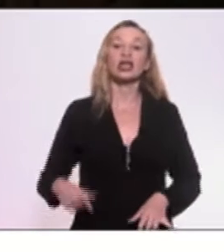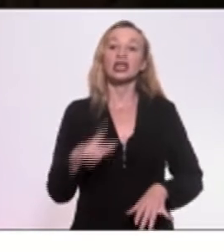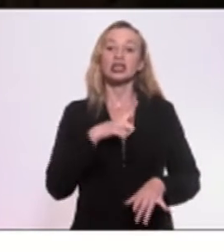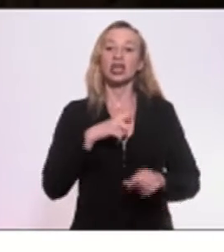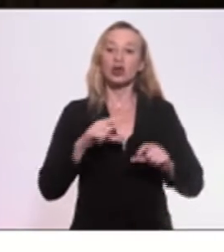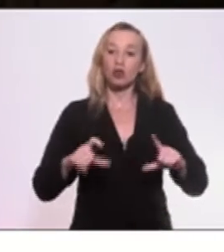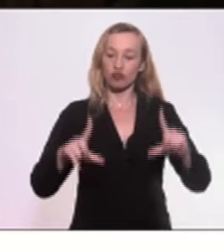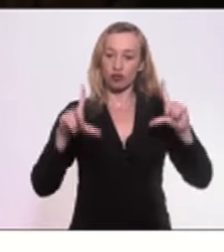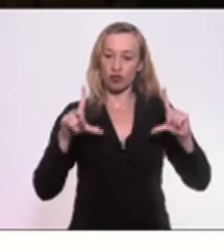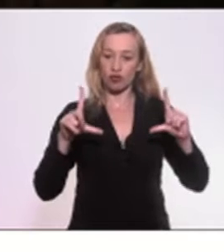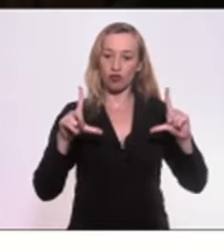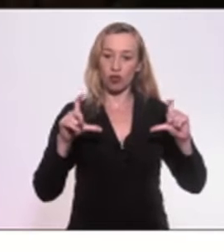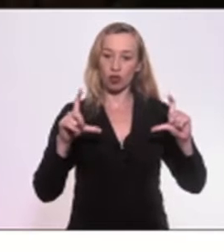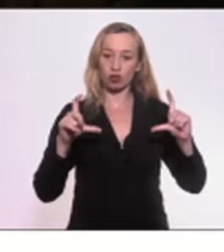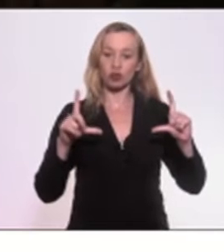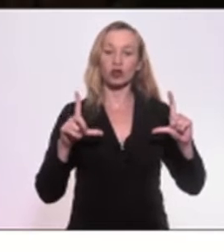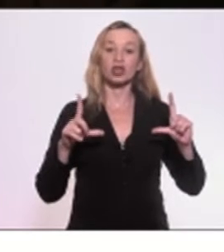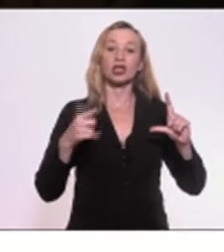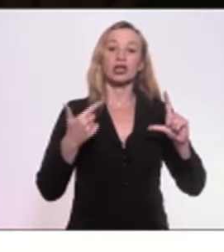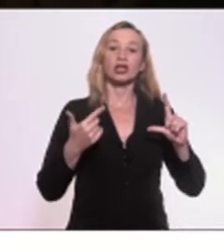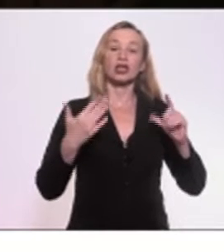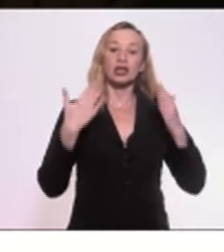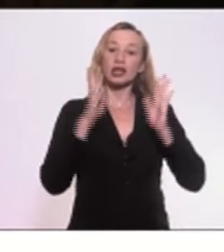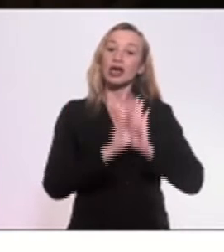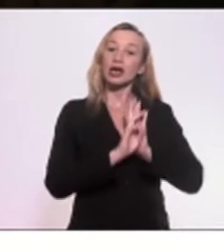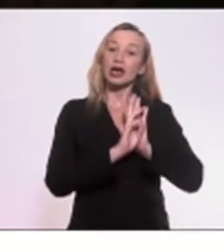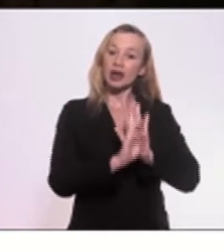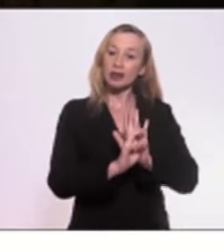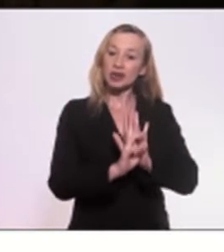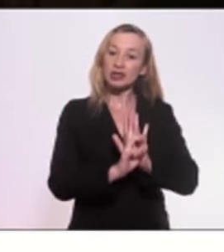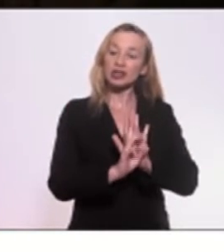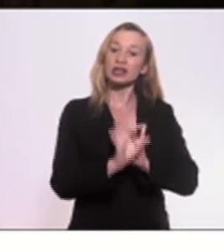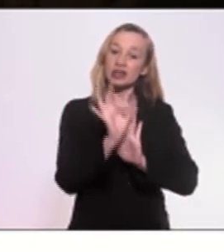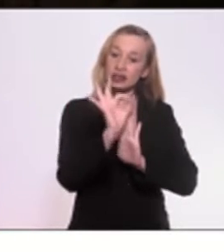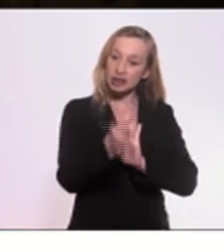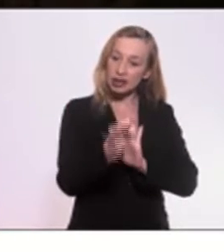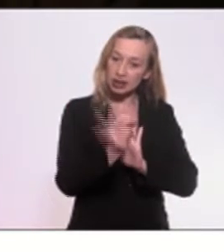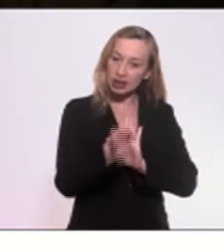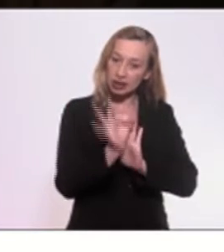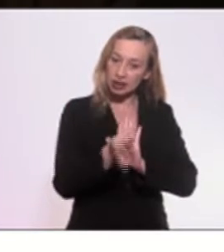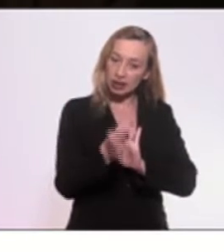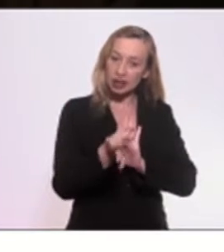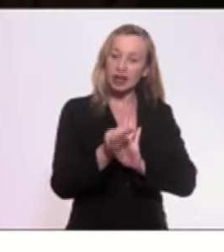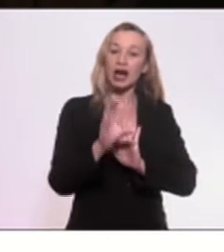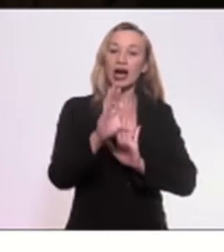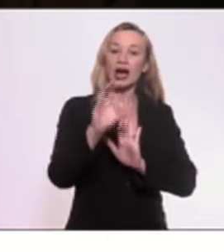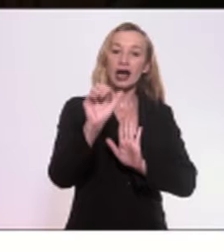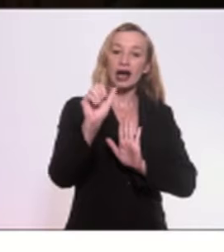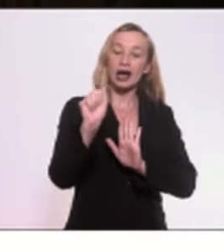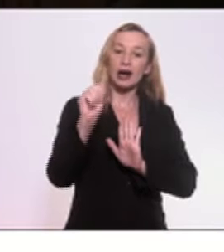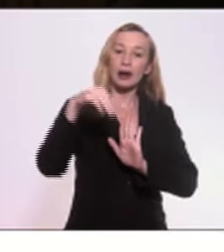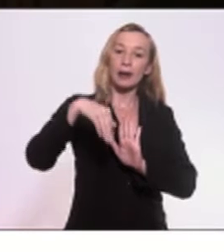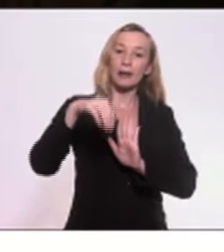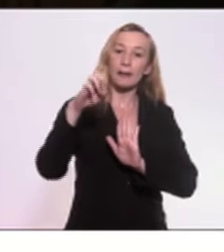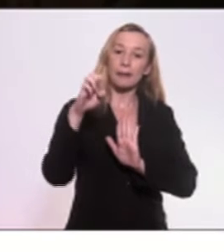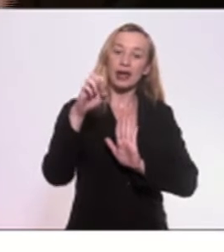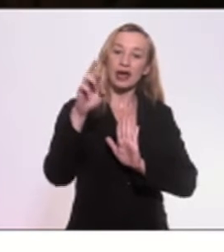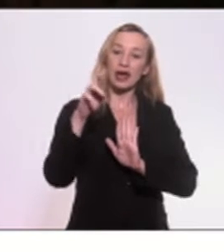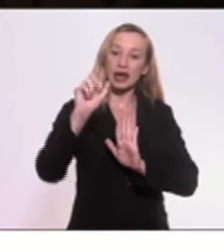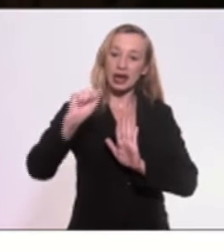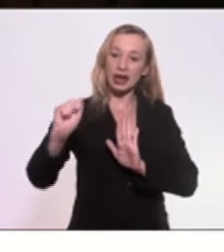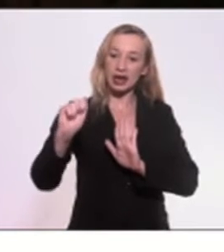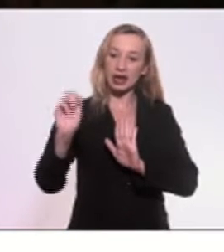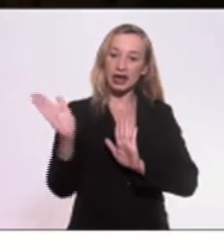que representa exatamente a Câmara Federal,